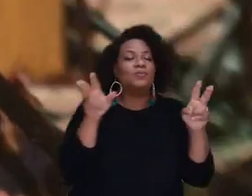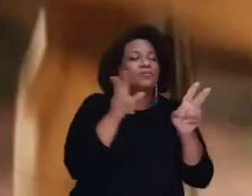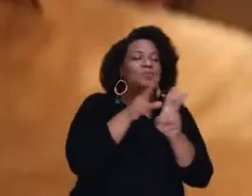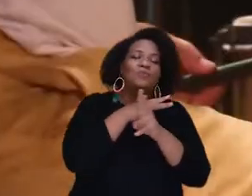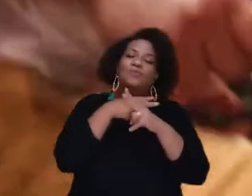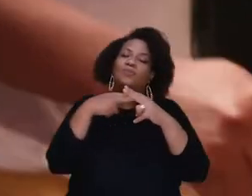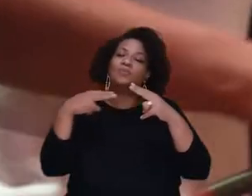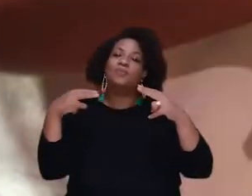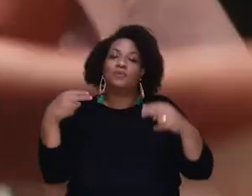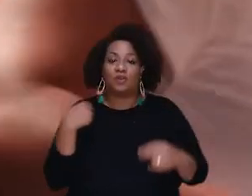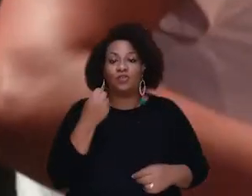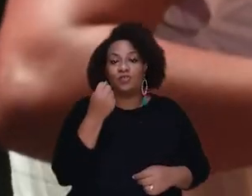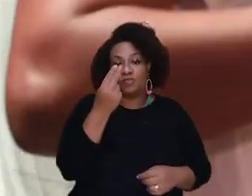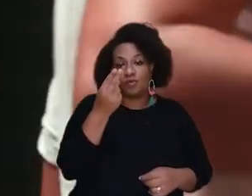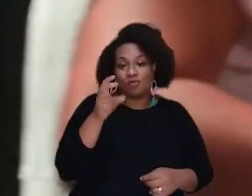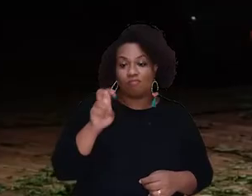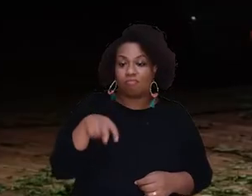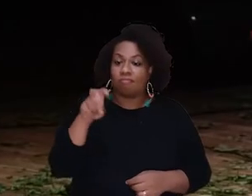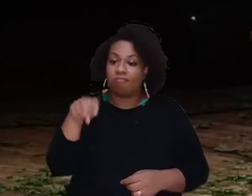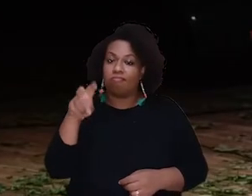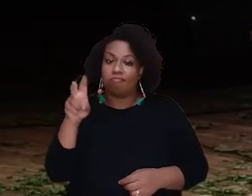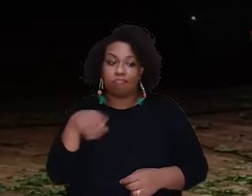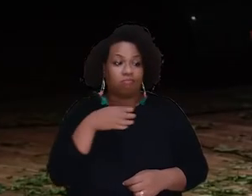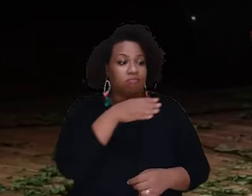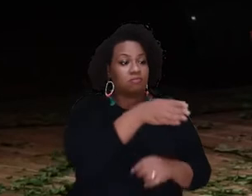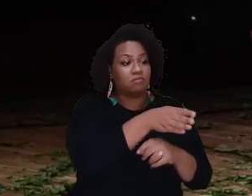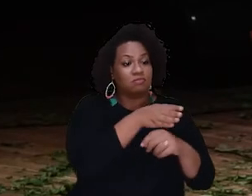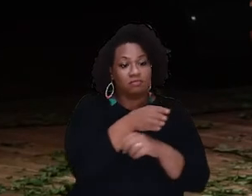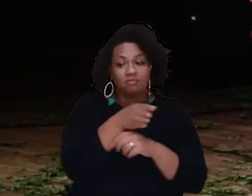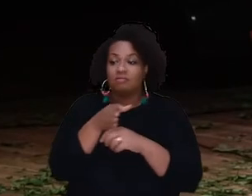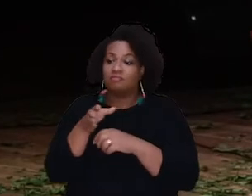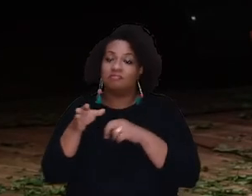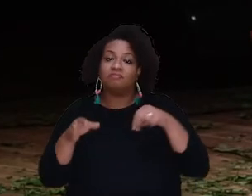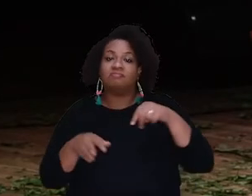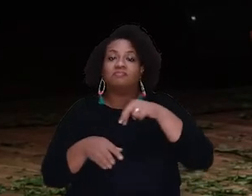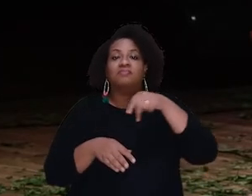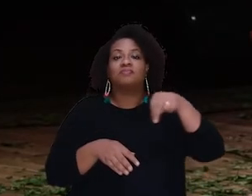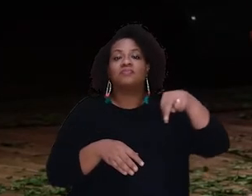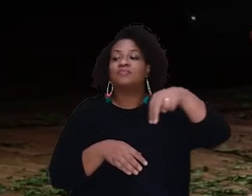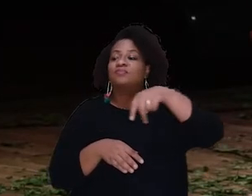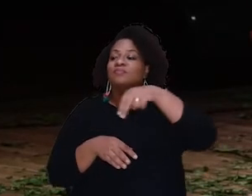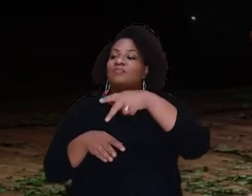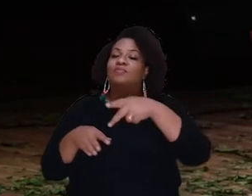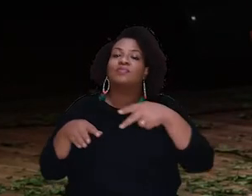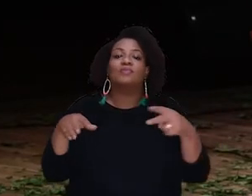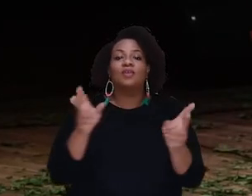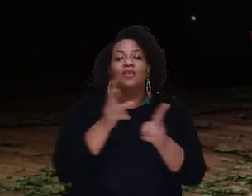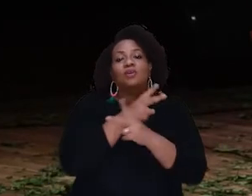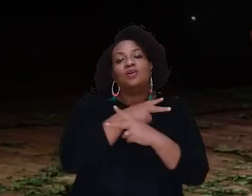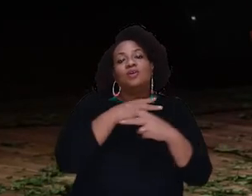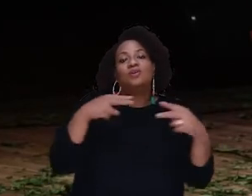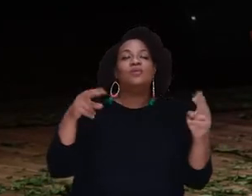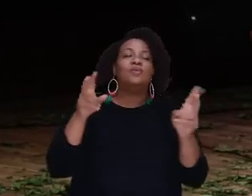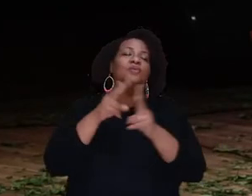vai me levando. Eu fui, e o vento vai me levando. Eu vou, e o vento